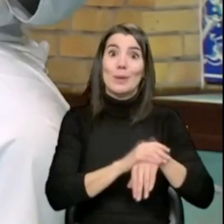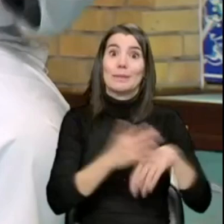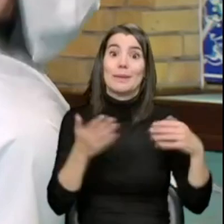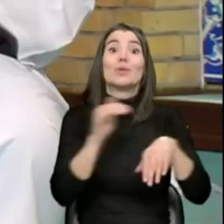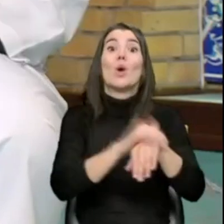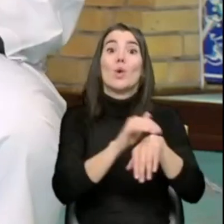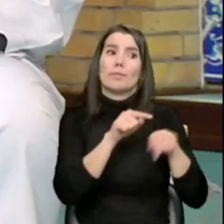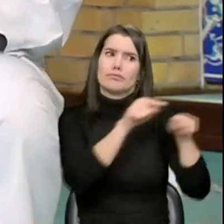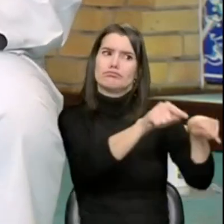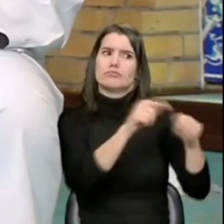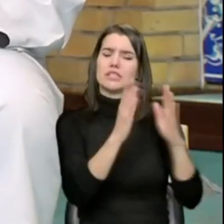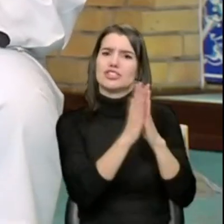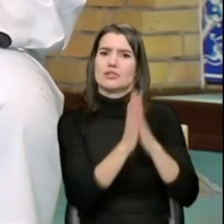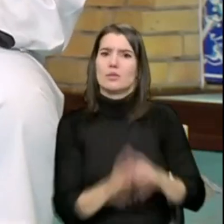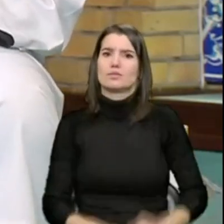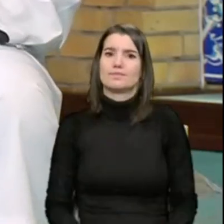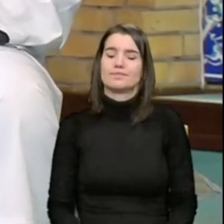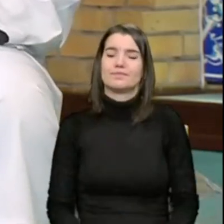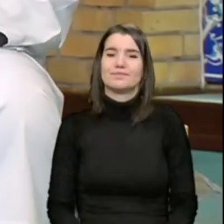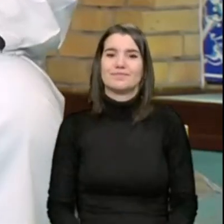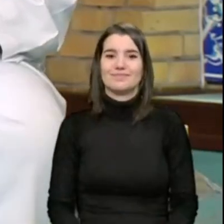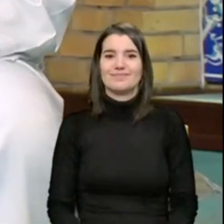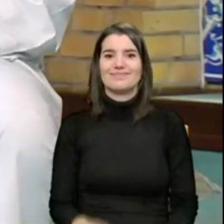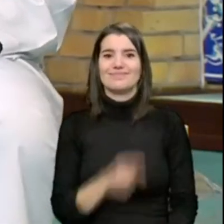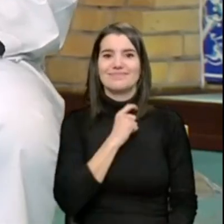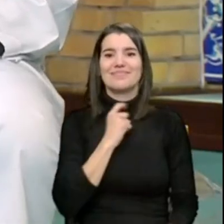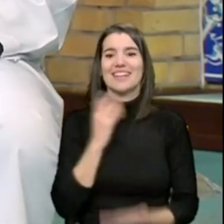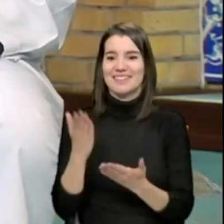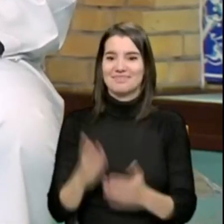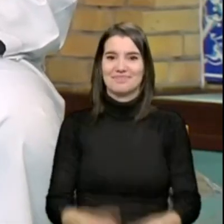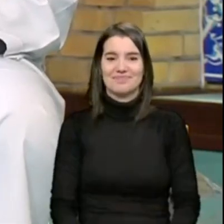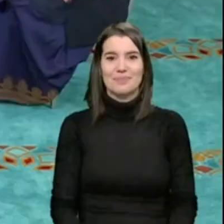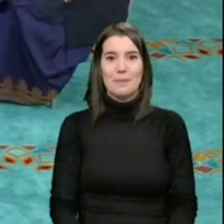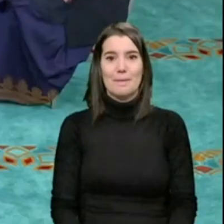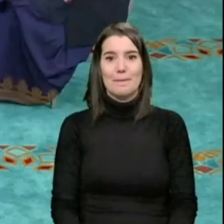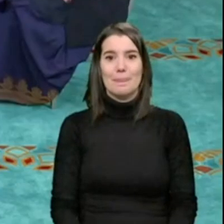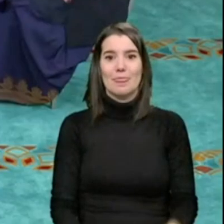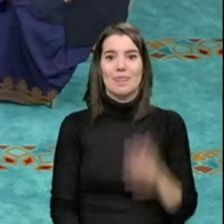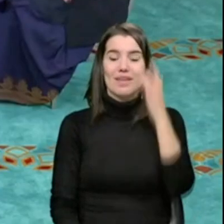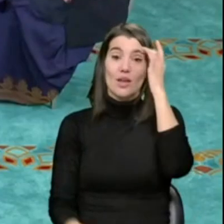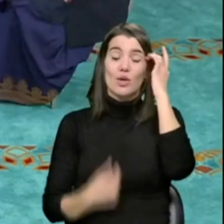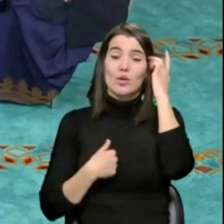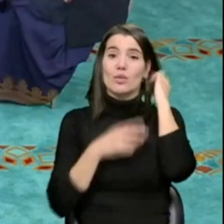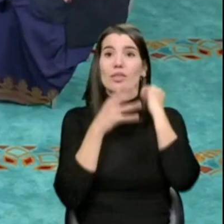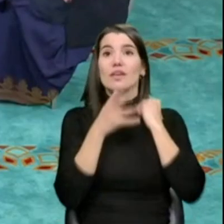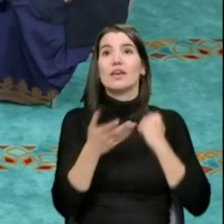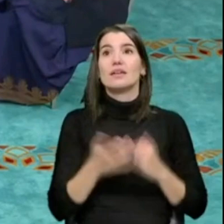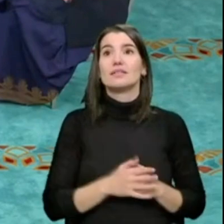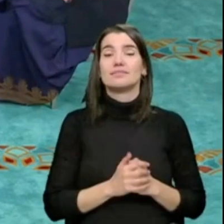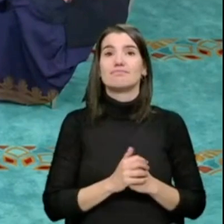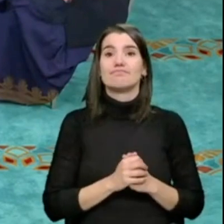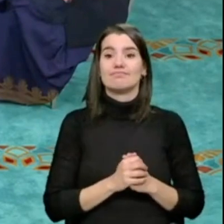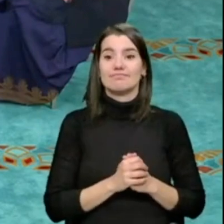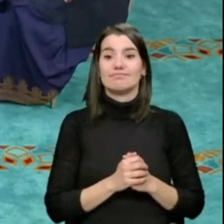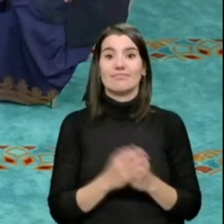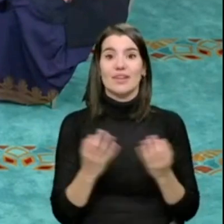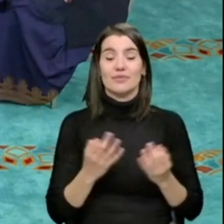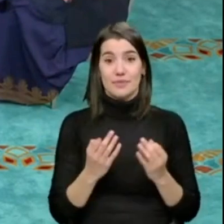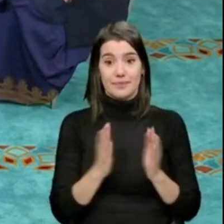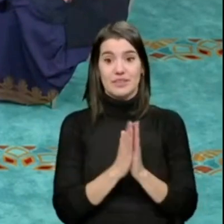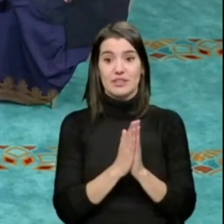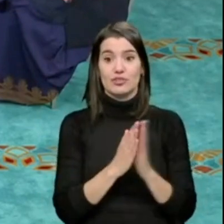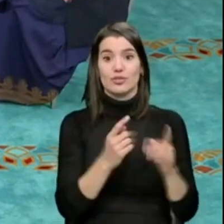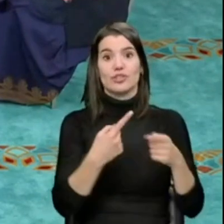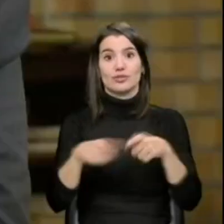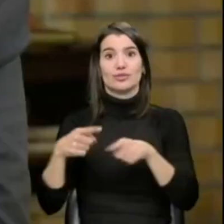culpa é sempre a da religião. Padre. Bem, eu diria, de facto, as religiões